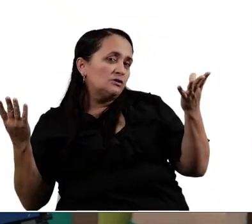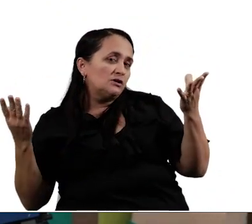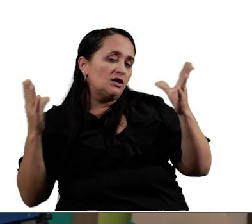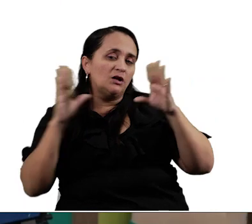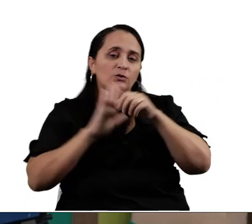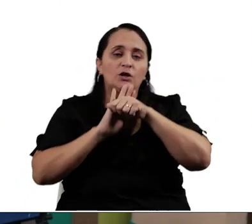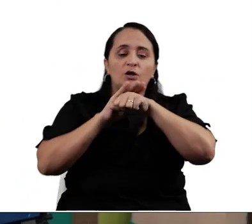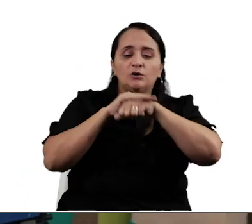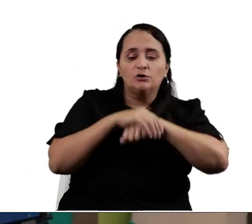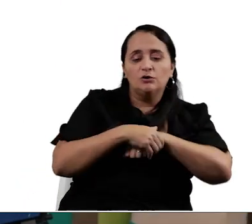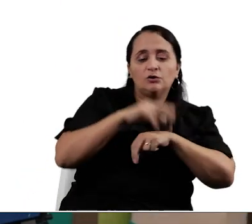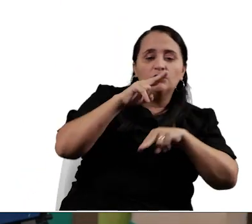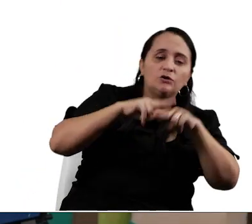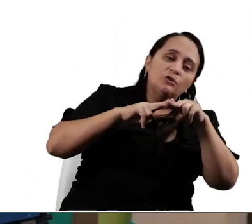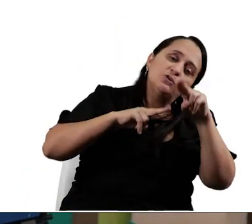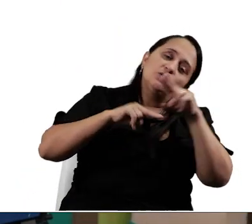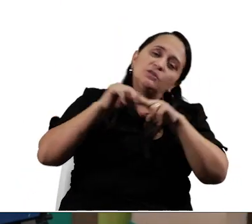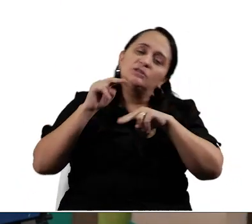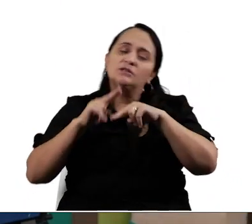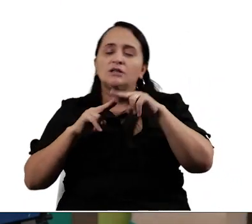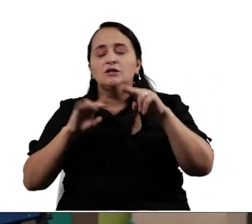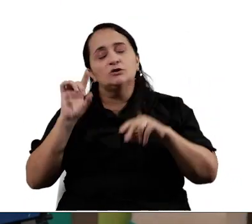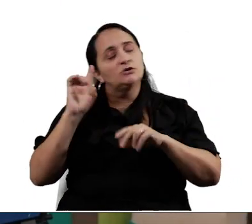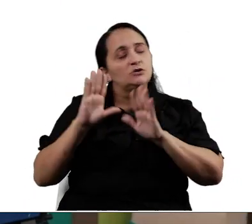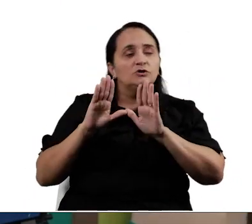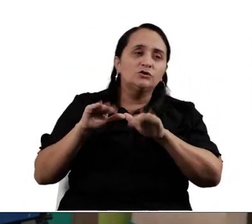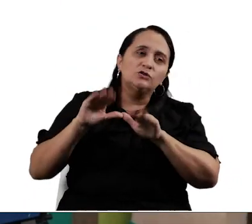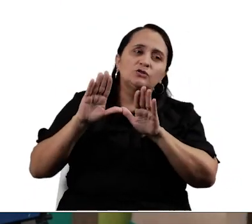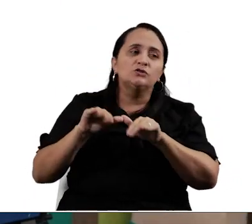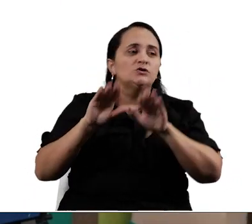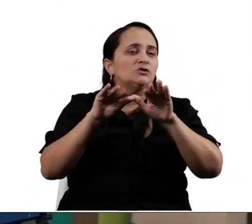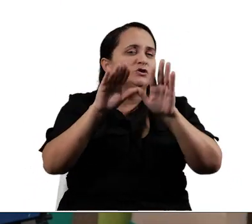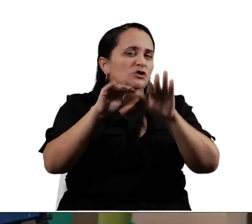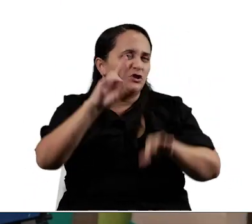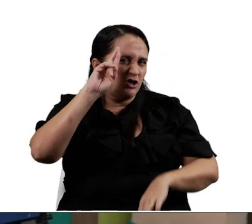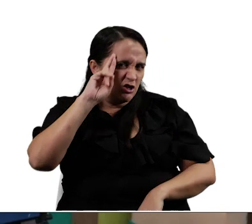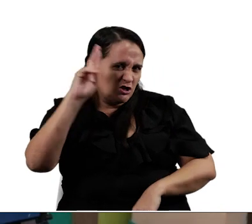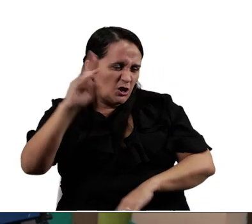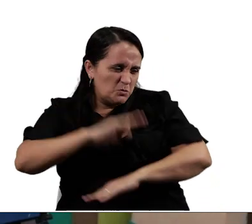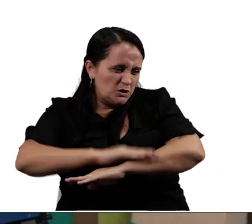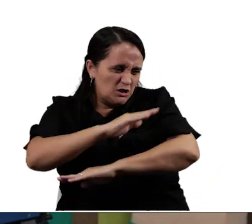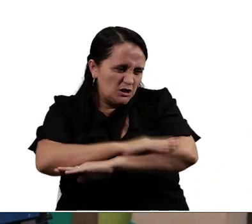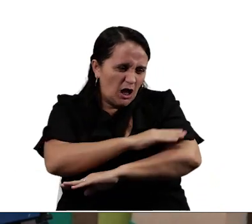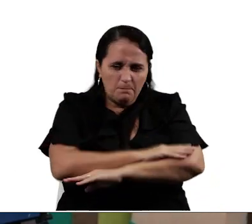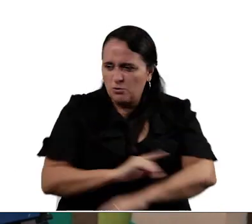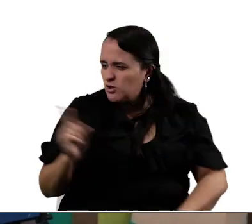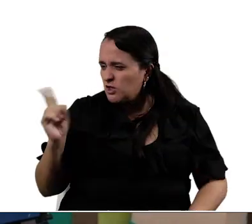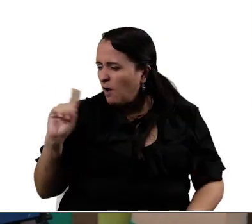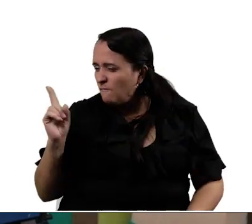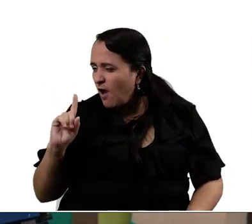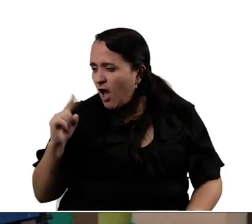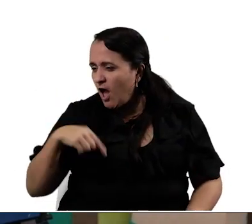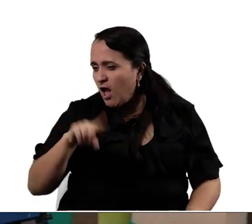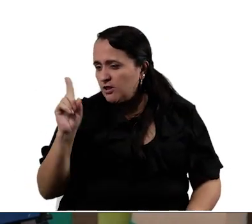São João, mas só vai bicho que voa, mestre sapo não vai não. O sapo, ouvindo